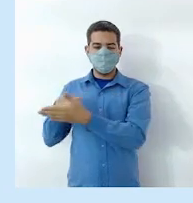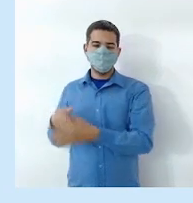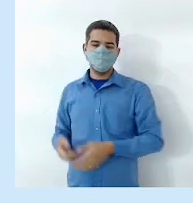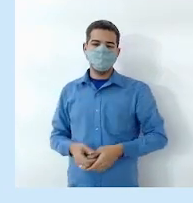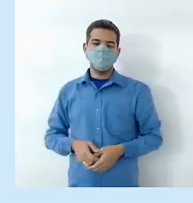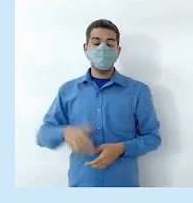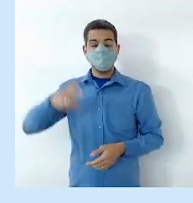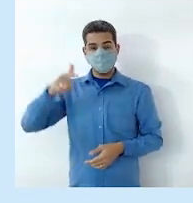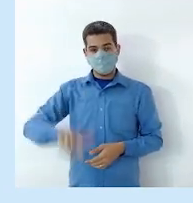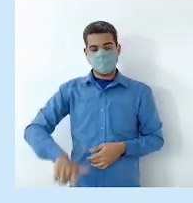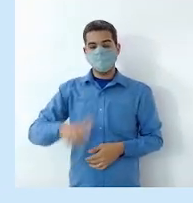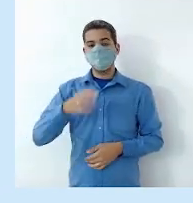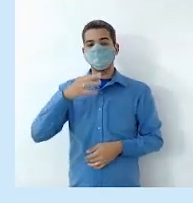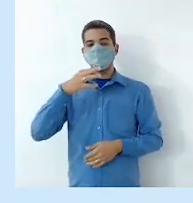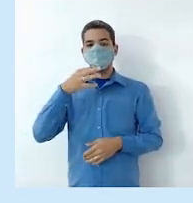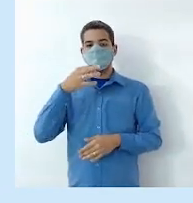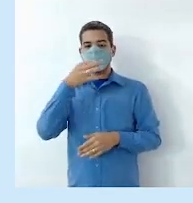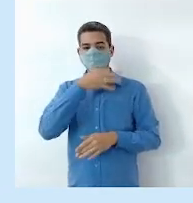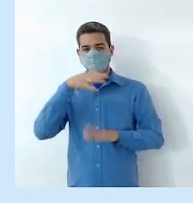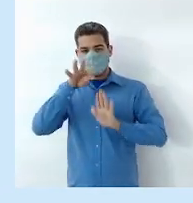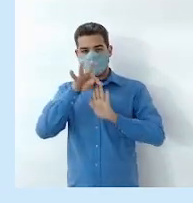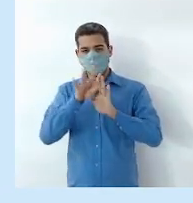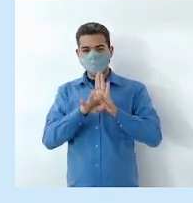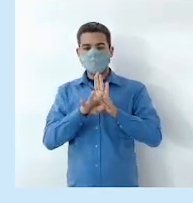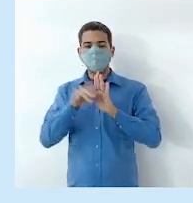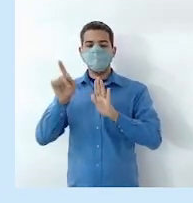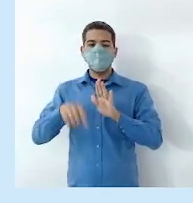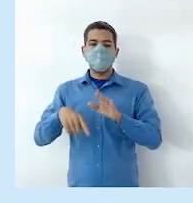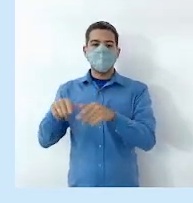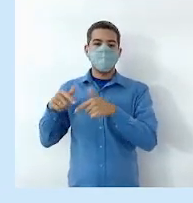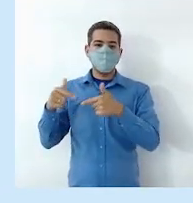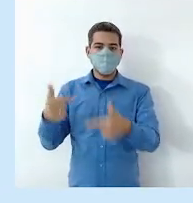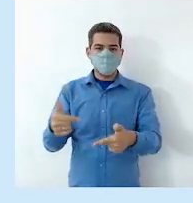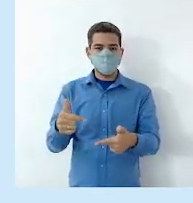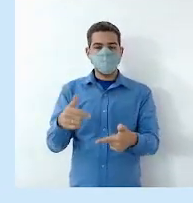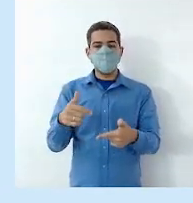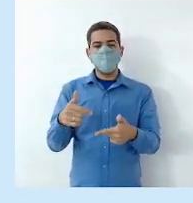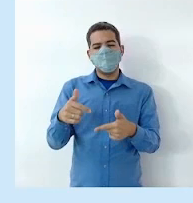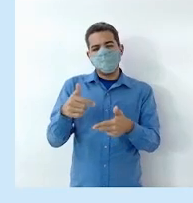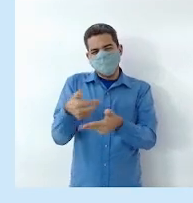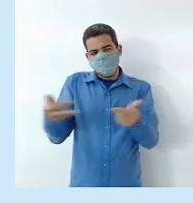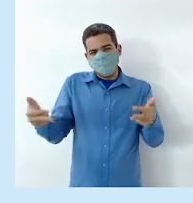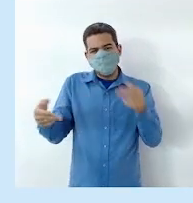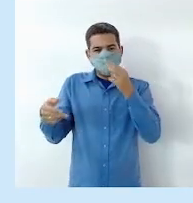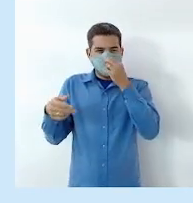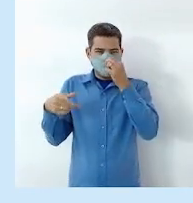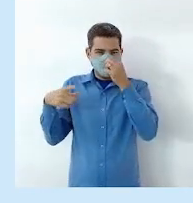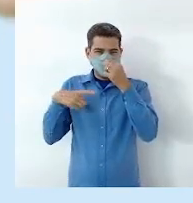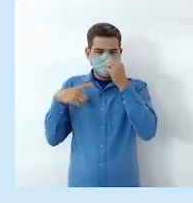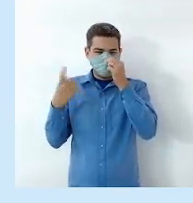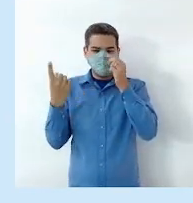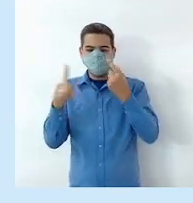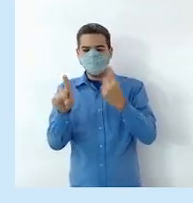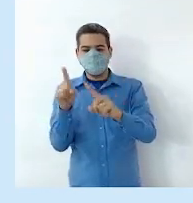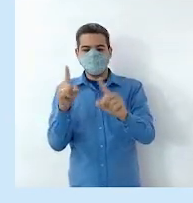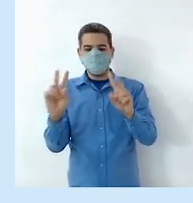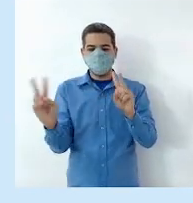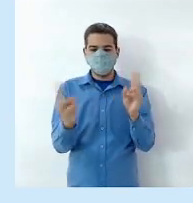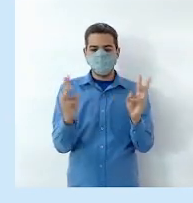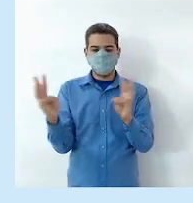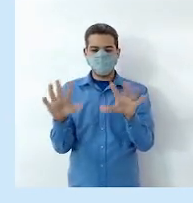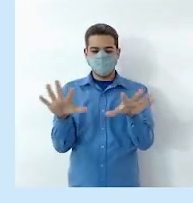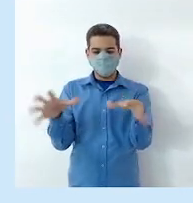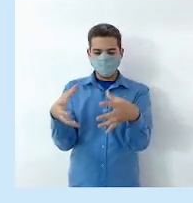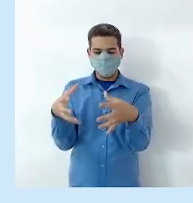texto narrativo é a relação de ação, ou melhor, ações entre personagens dentro de